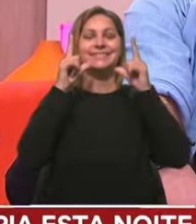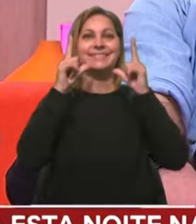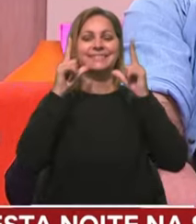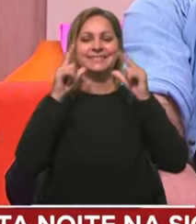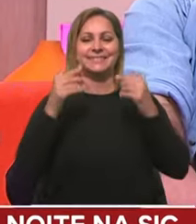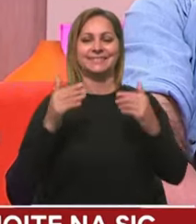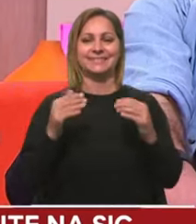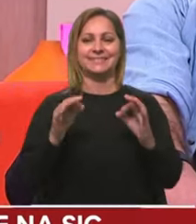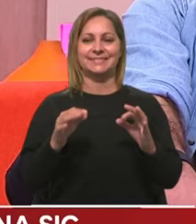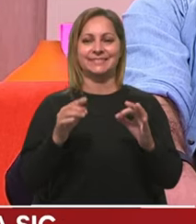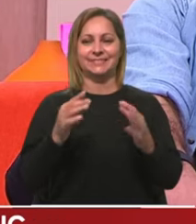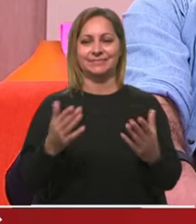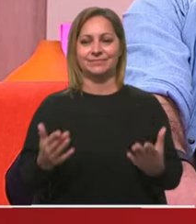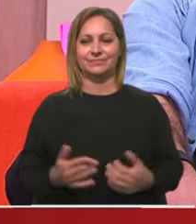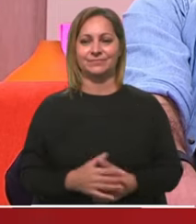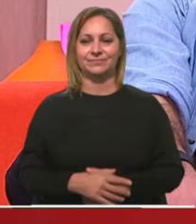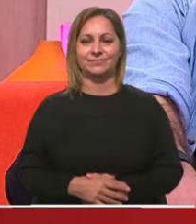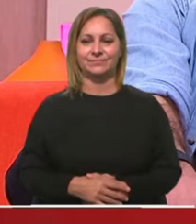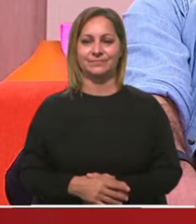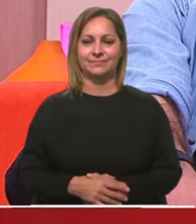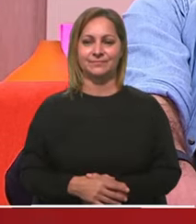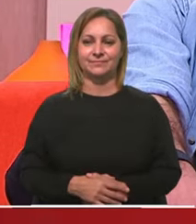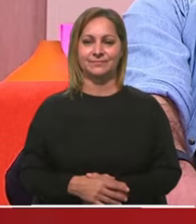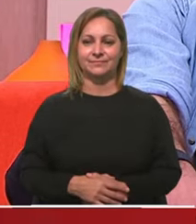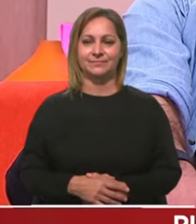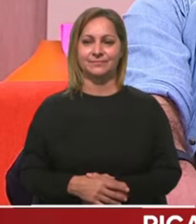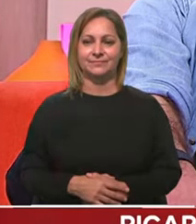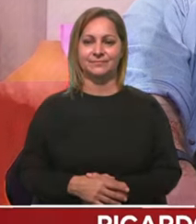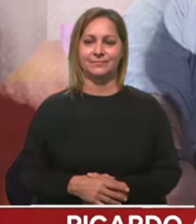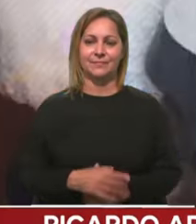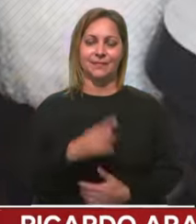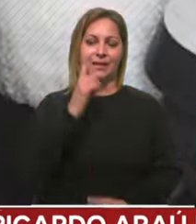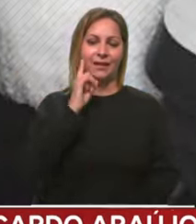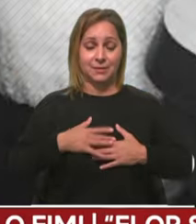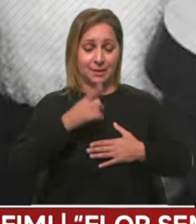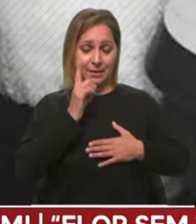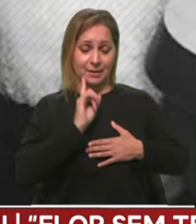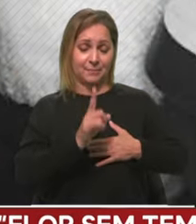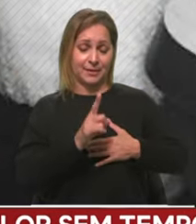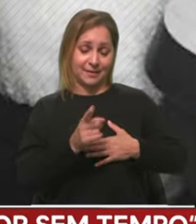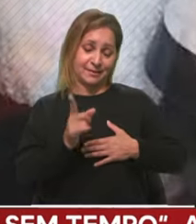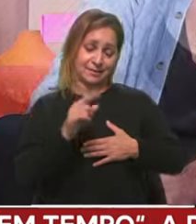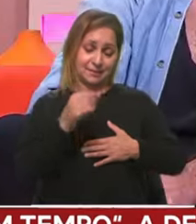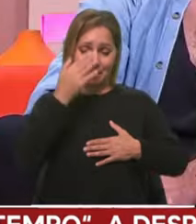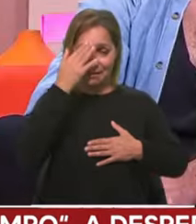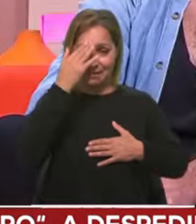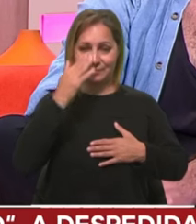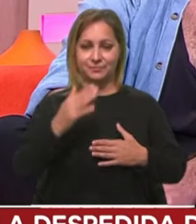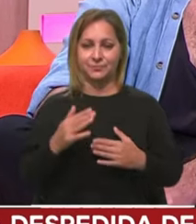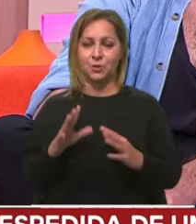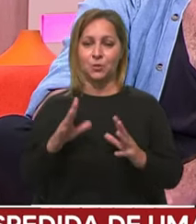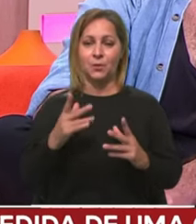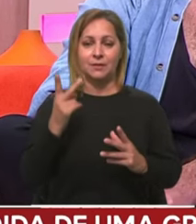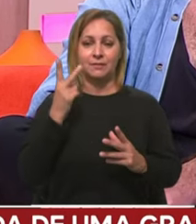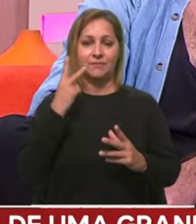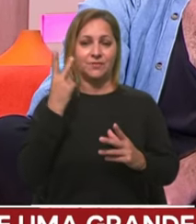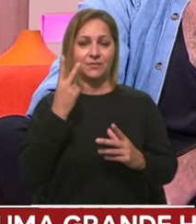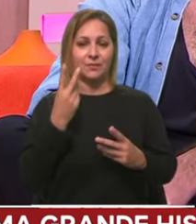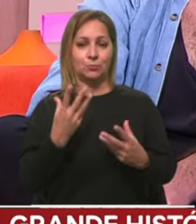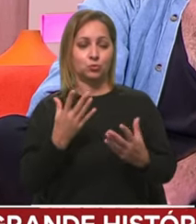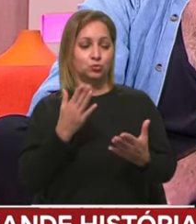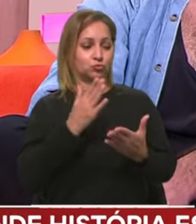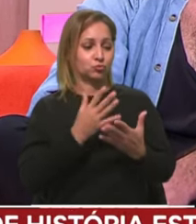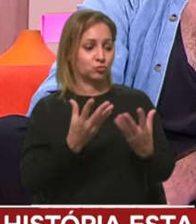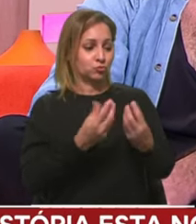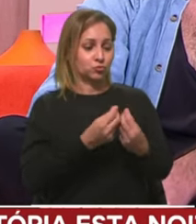Agora sim agora sim m é o s da nossa vida vivermos com alguém há 4 meses